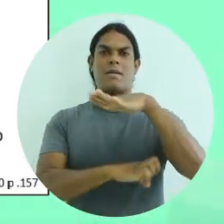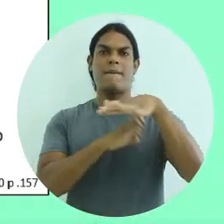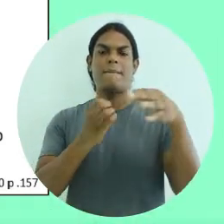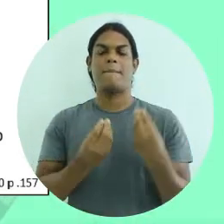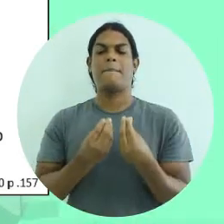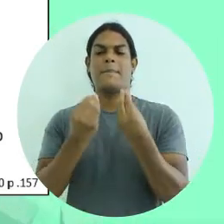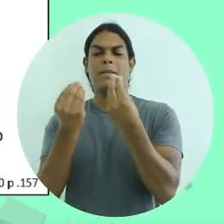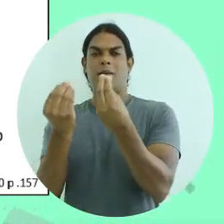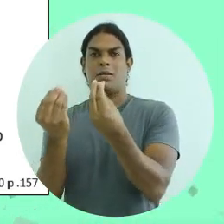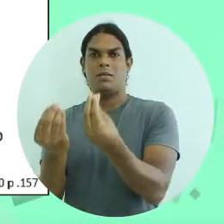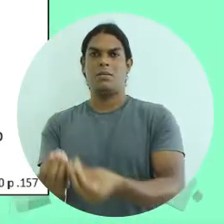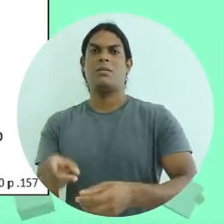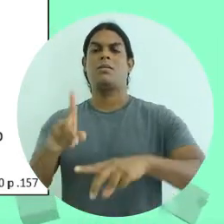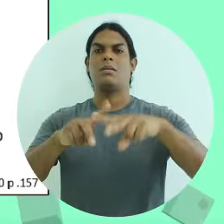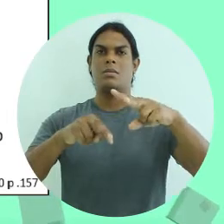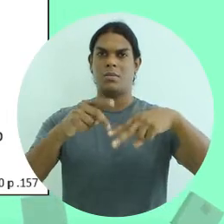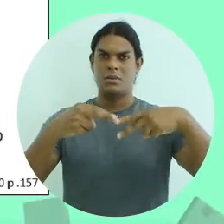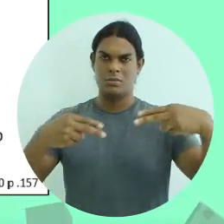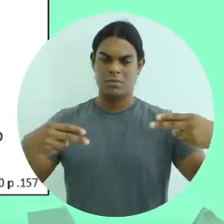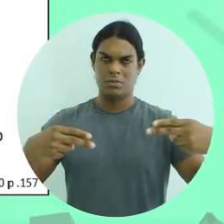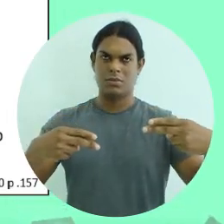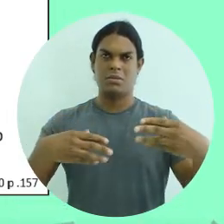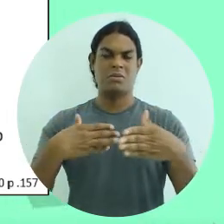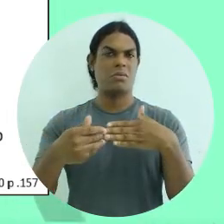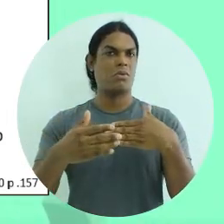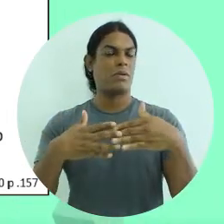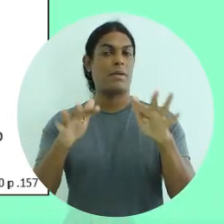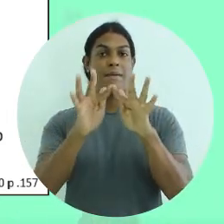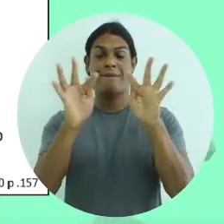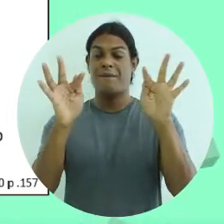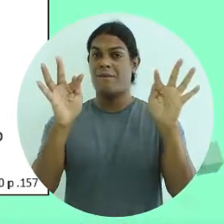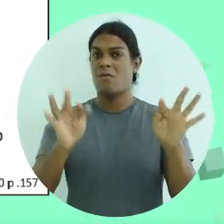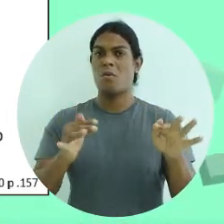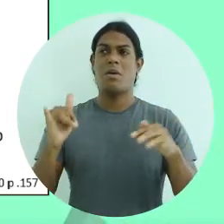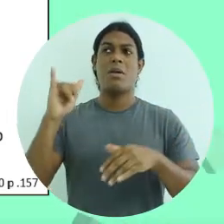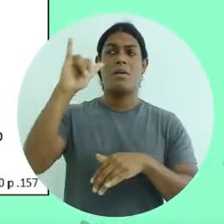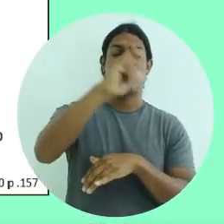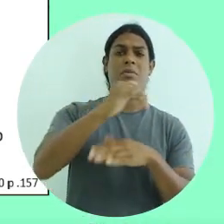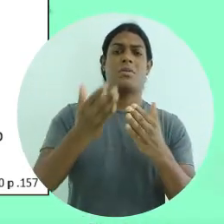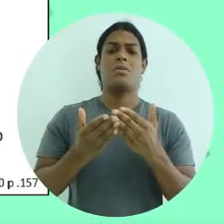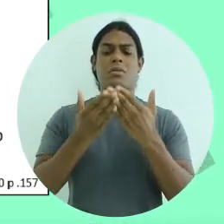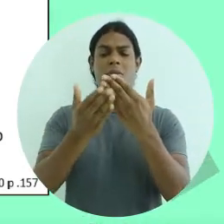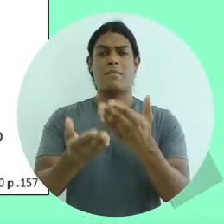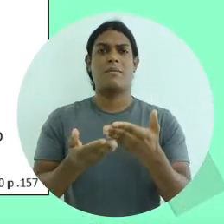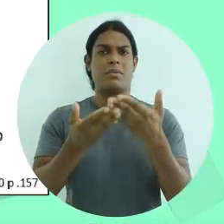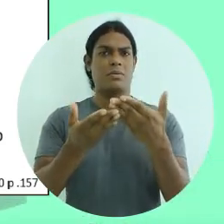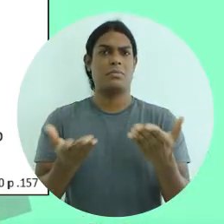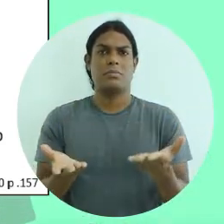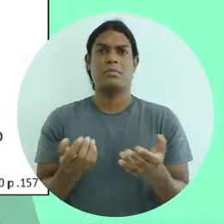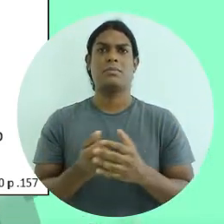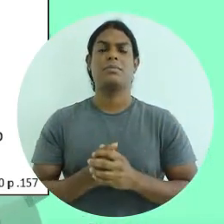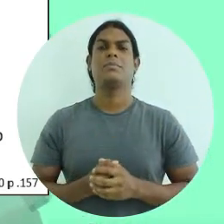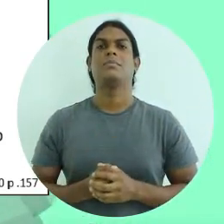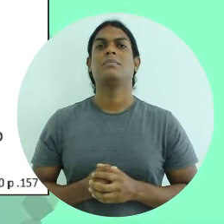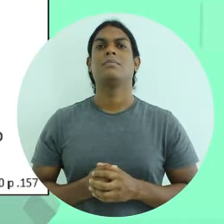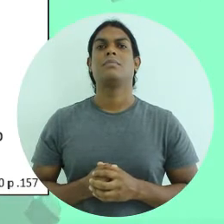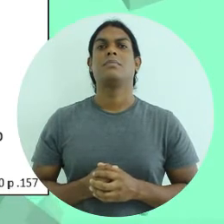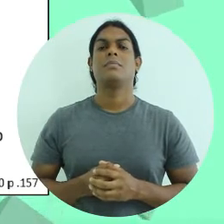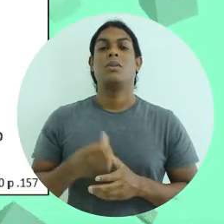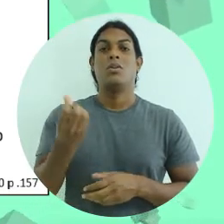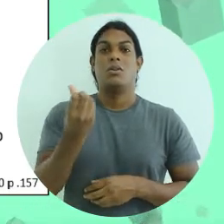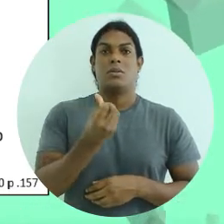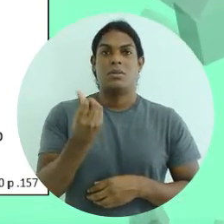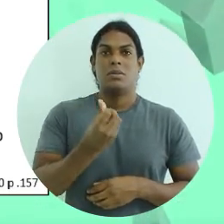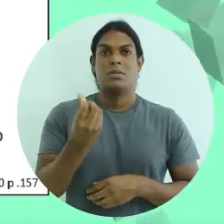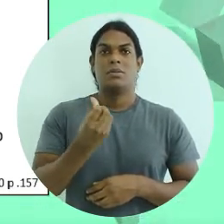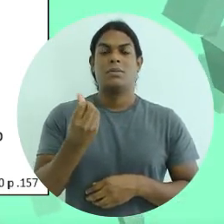do modal, pode ser qualquer modal que for utilizado, ele vai providenciar o transporte da mercadoria. O sexto passo